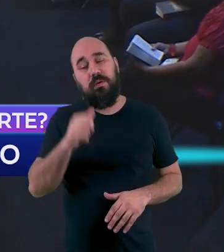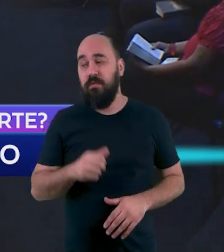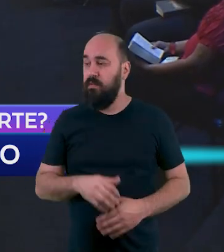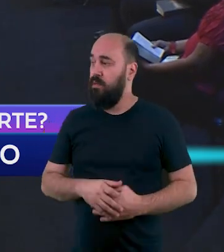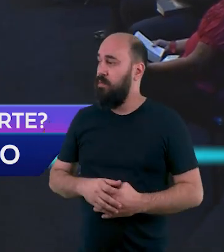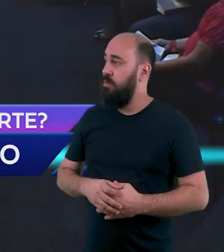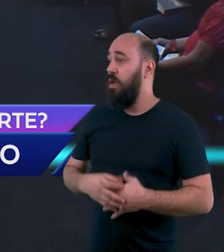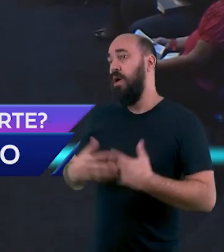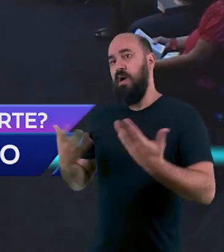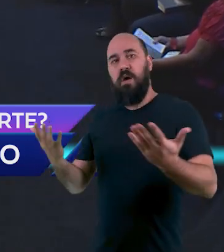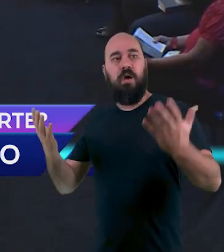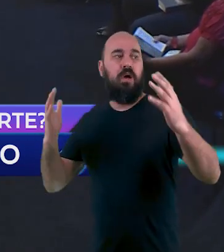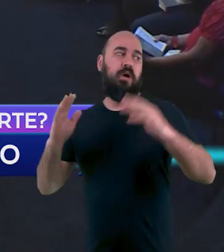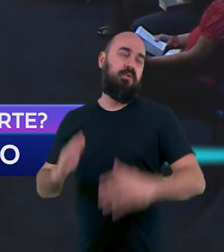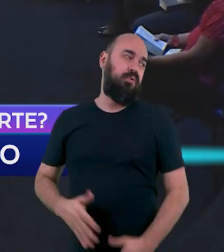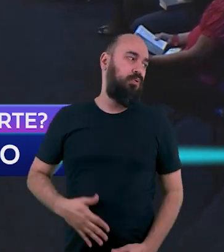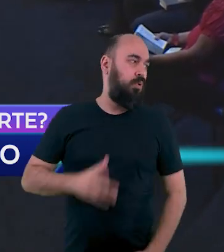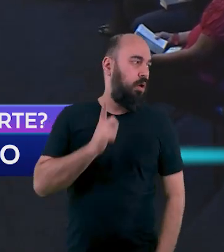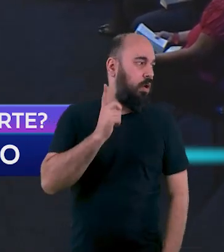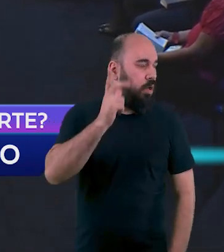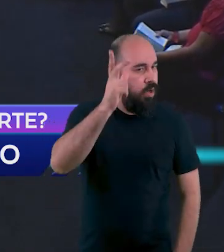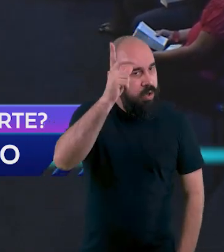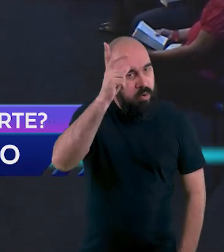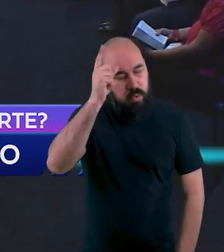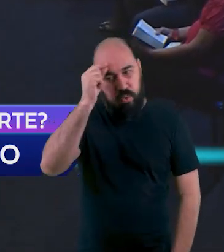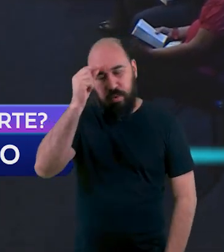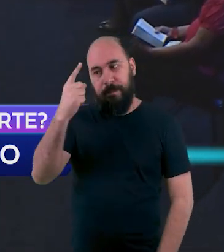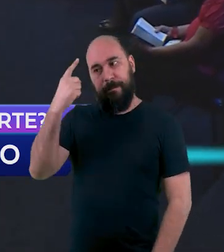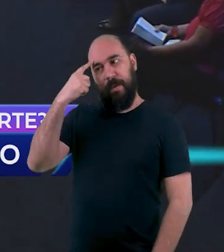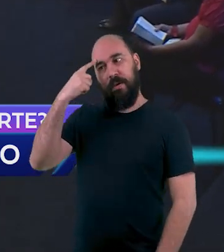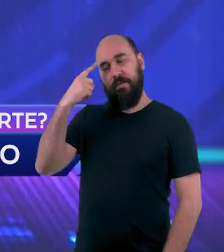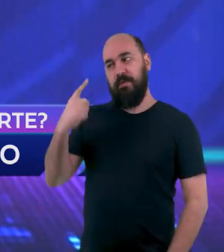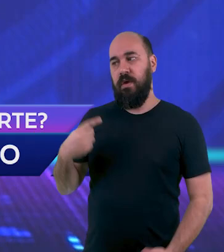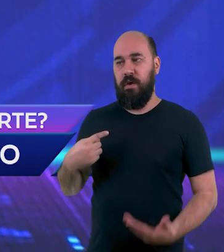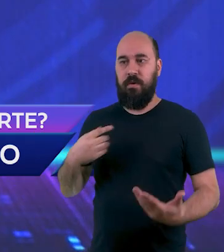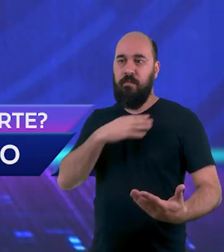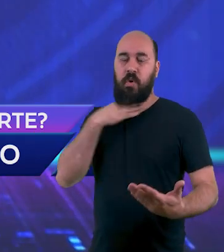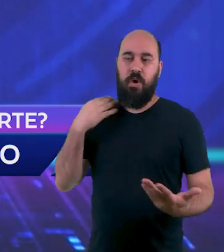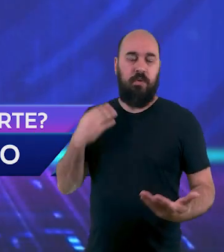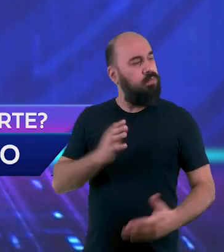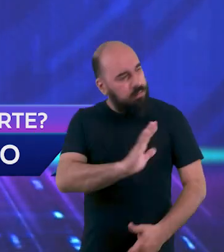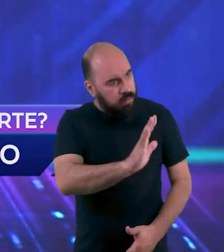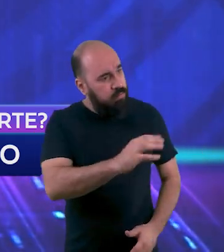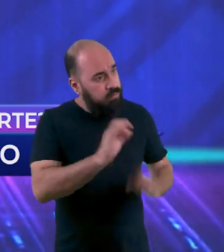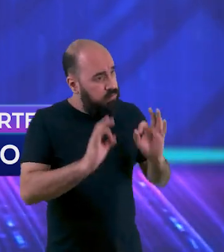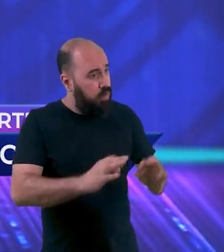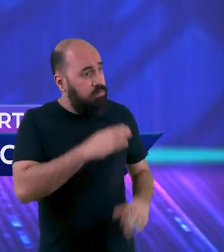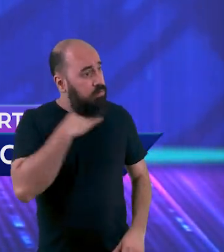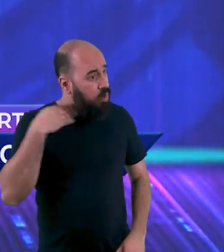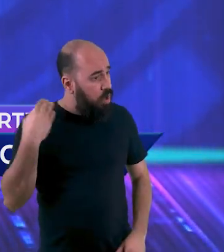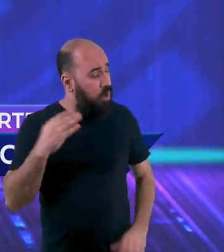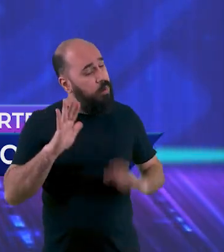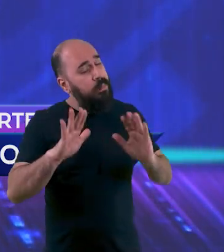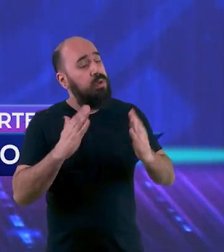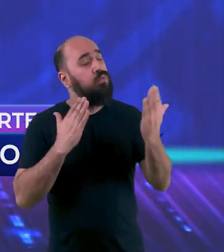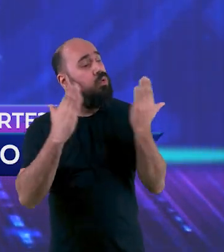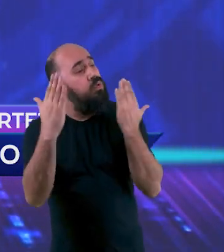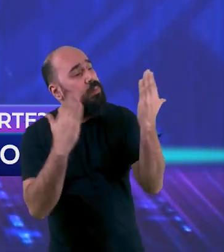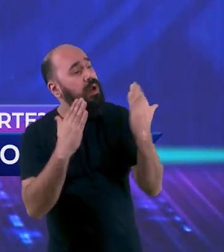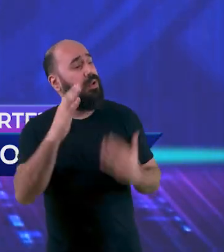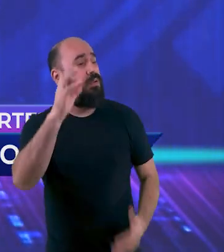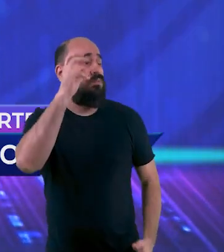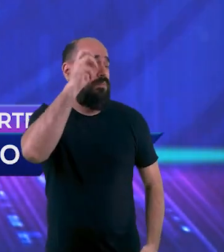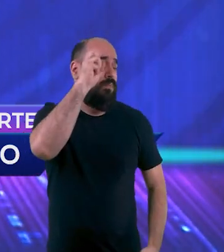assim, não, eu não estou falando de repouso, de dormir. Eu estou falando da morte. Vejam que